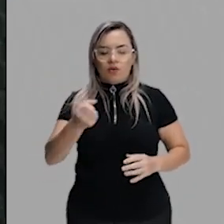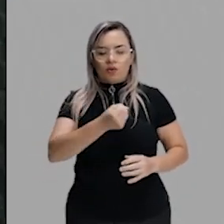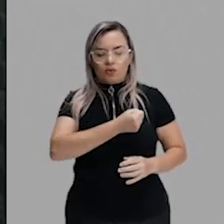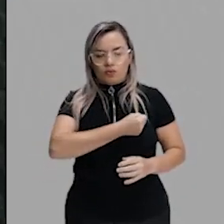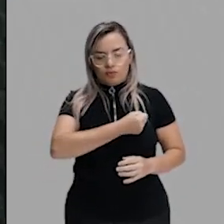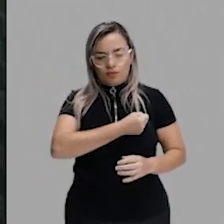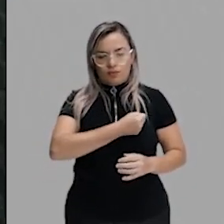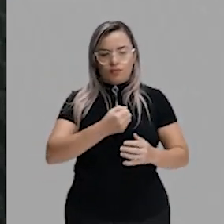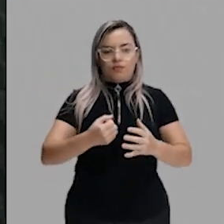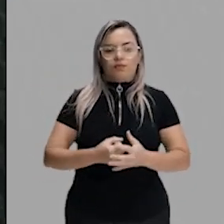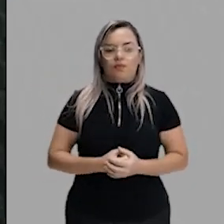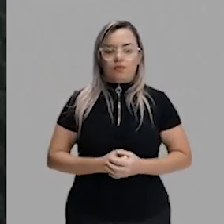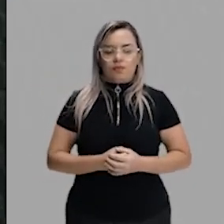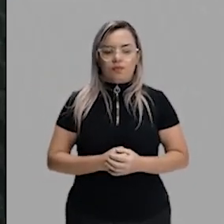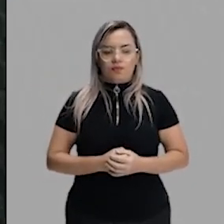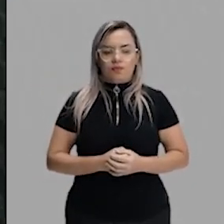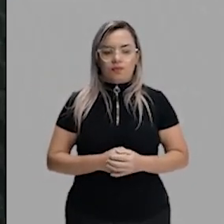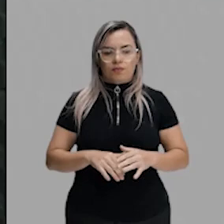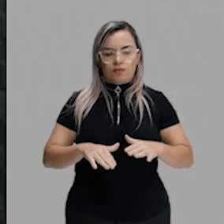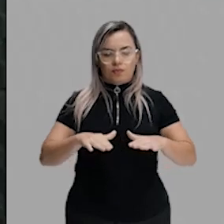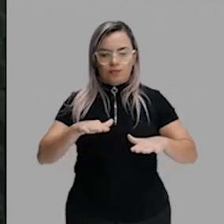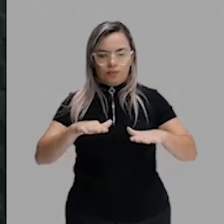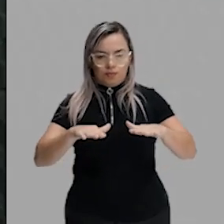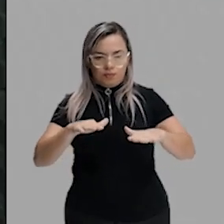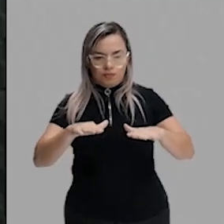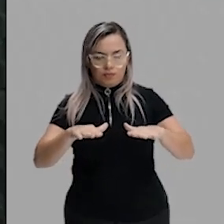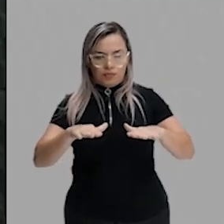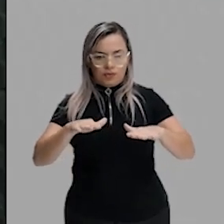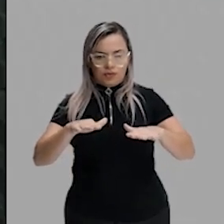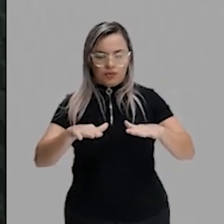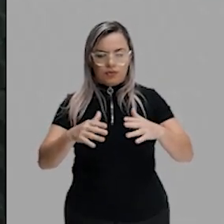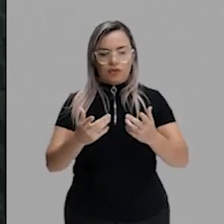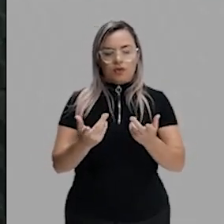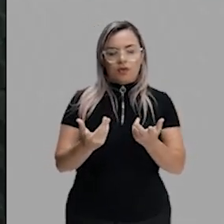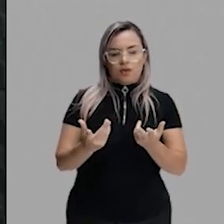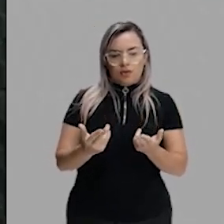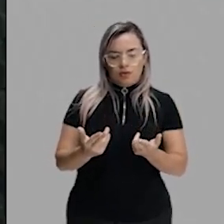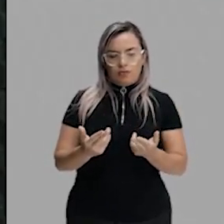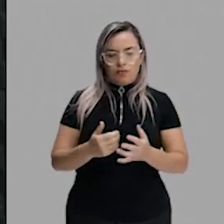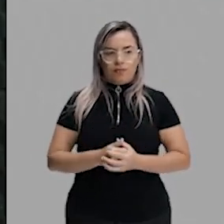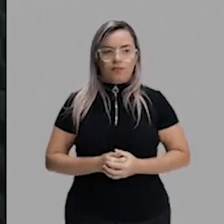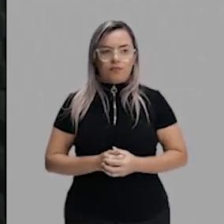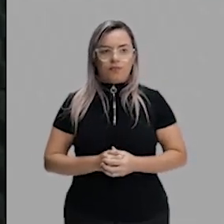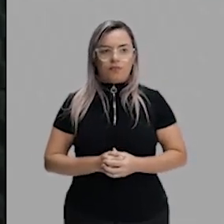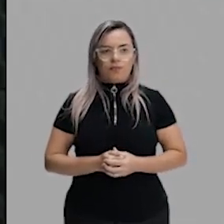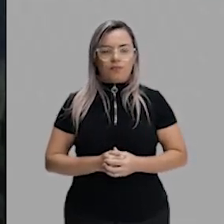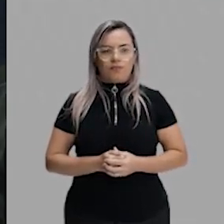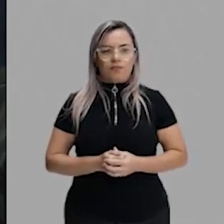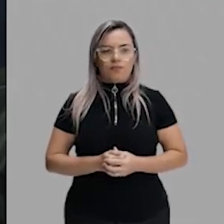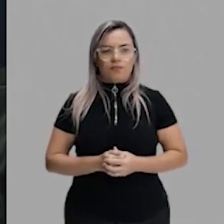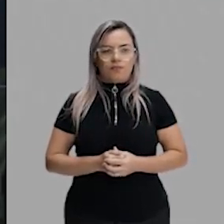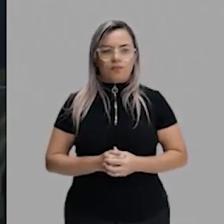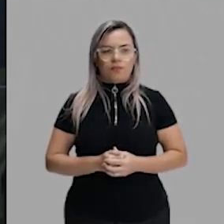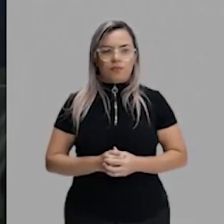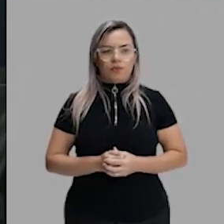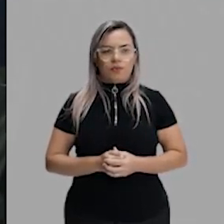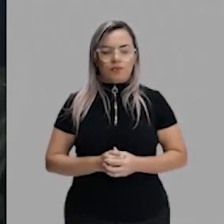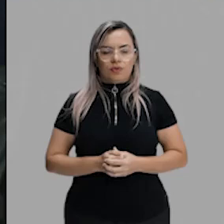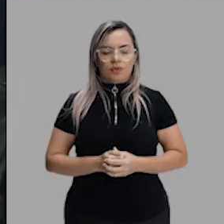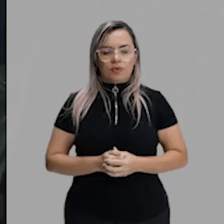resistência tanto para a corrente quanto para a DDP. Tá ok? No resistor não